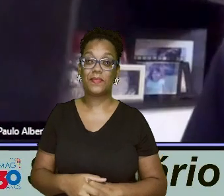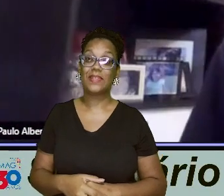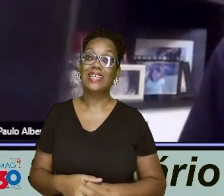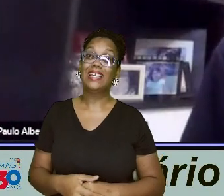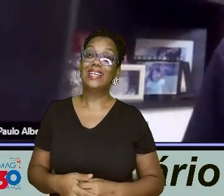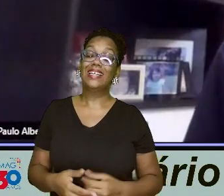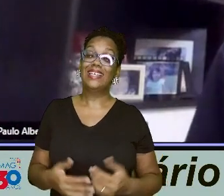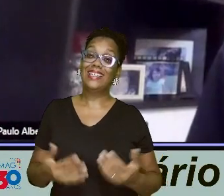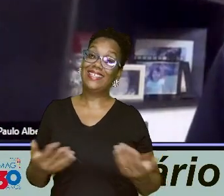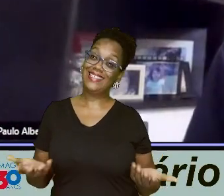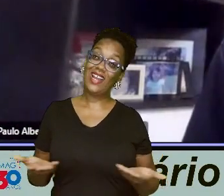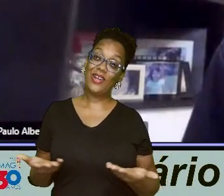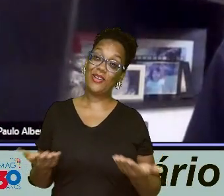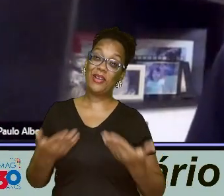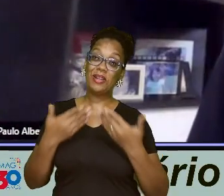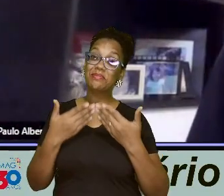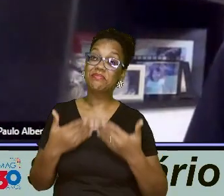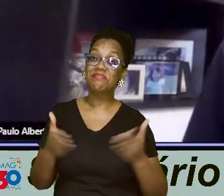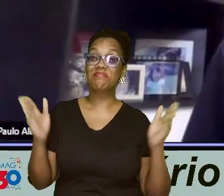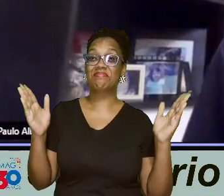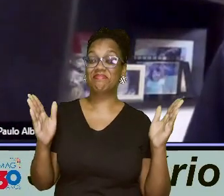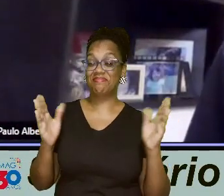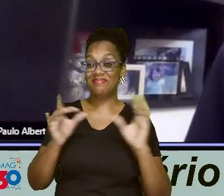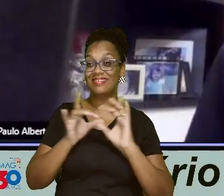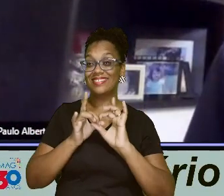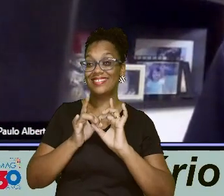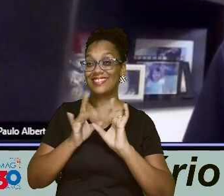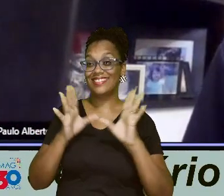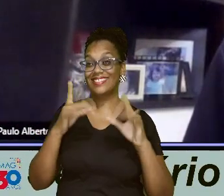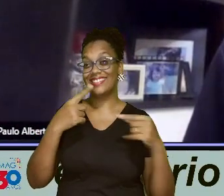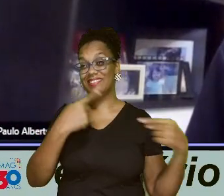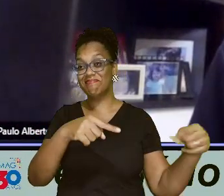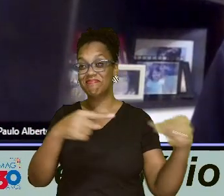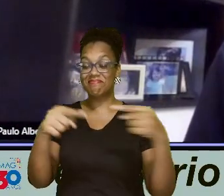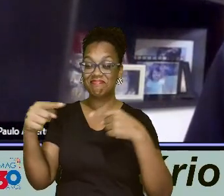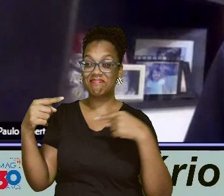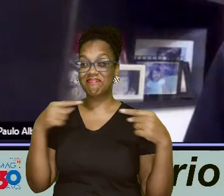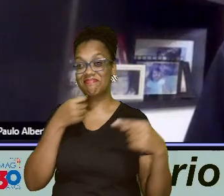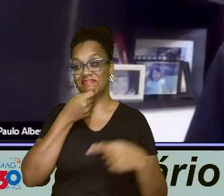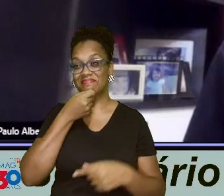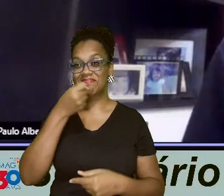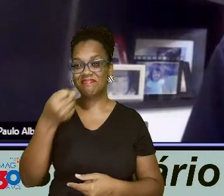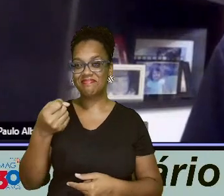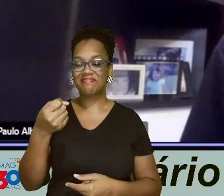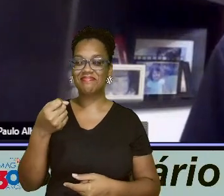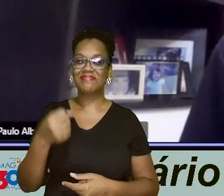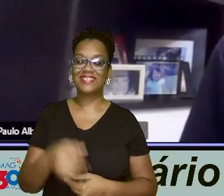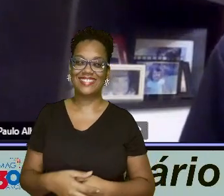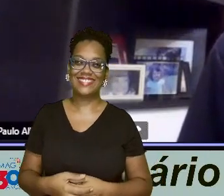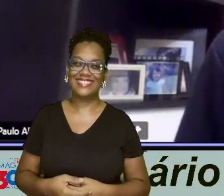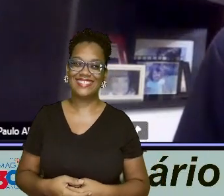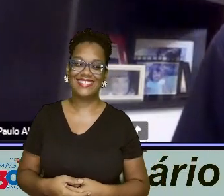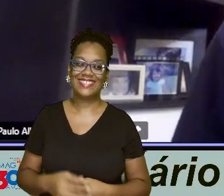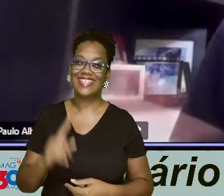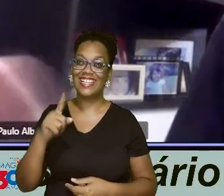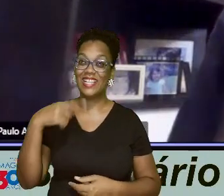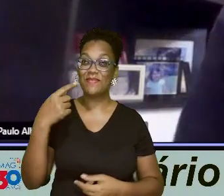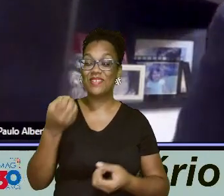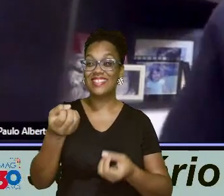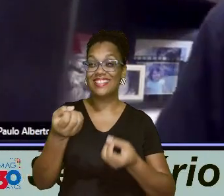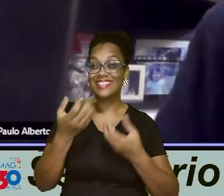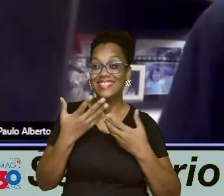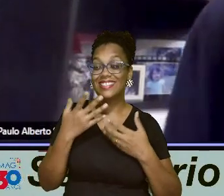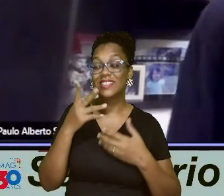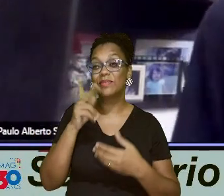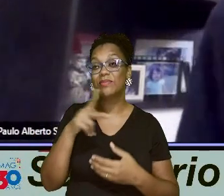E agora eu abro a possibilidade de podermos passar para os debates, aí devolvendo a palavra para o doutor